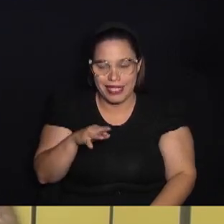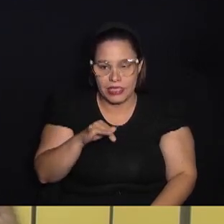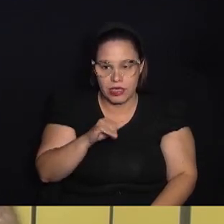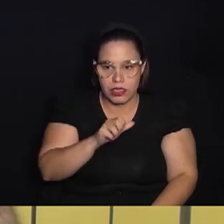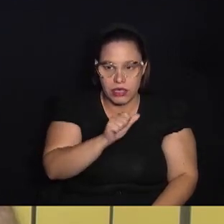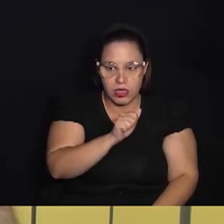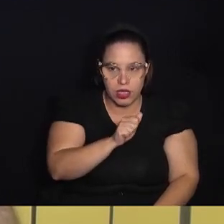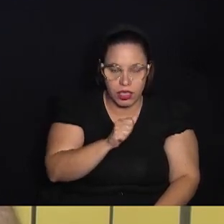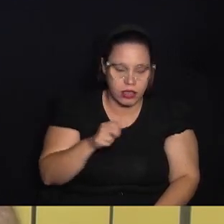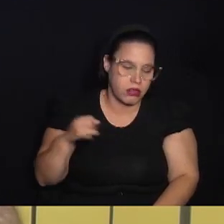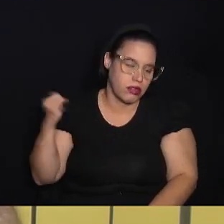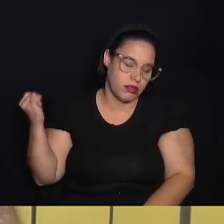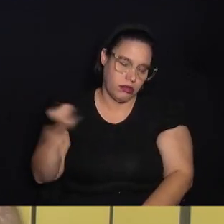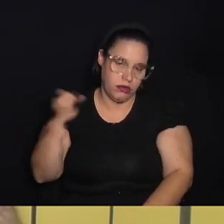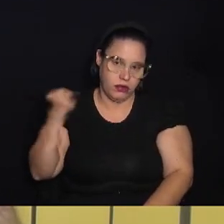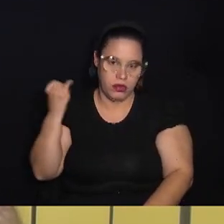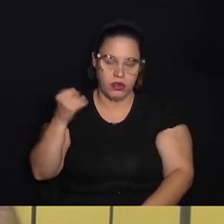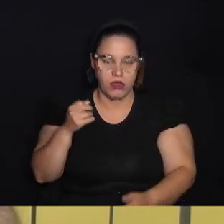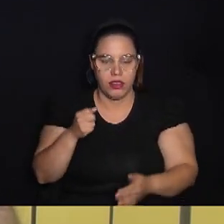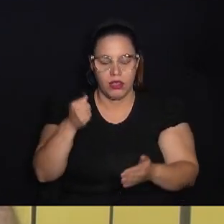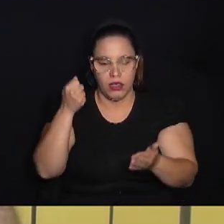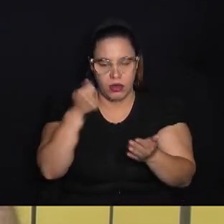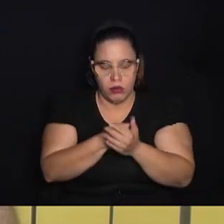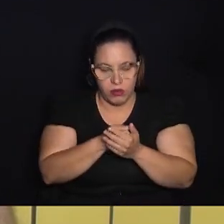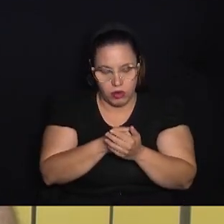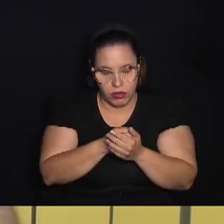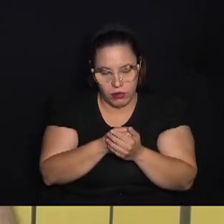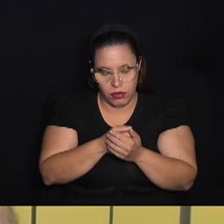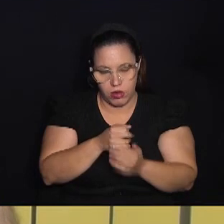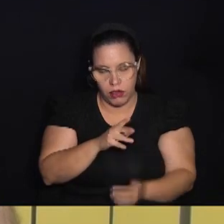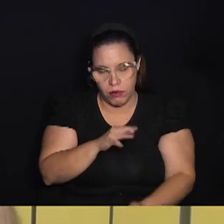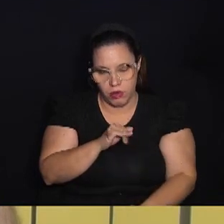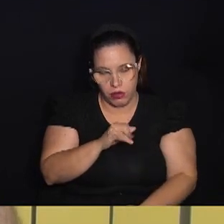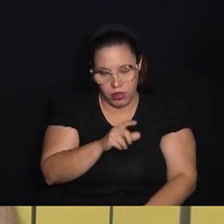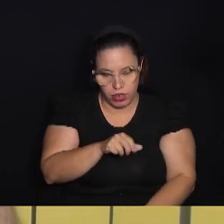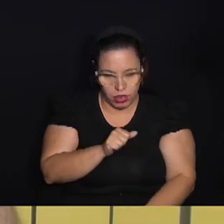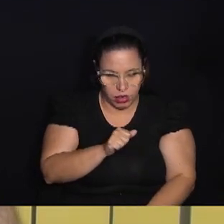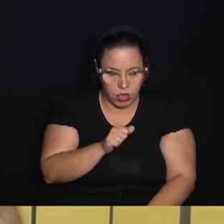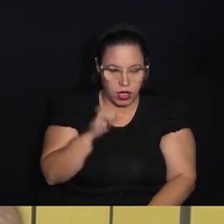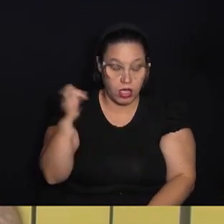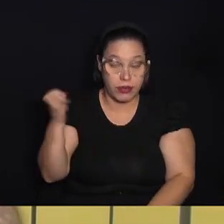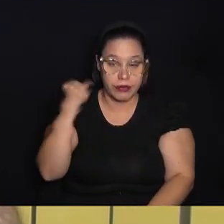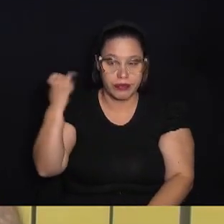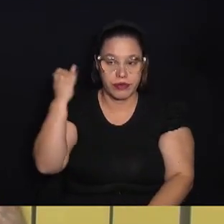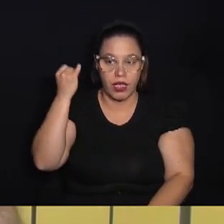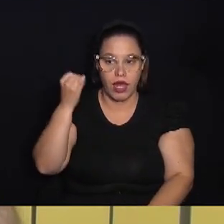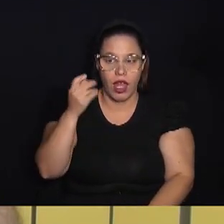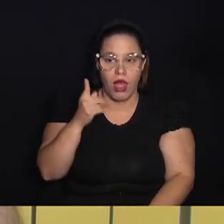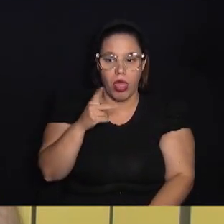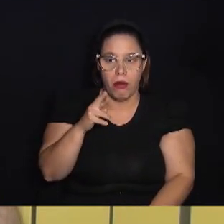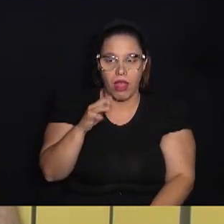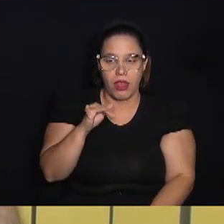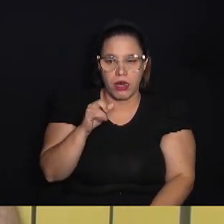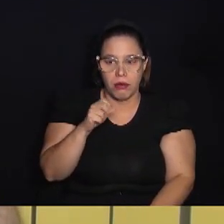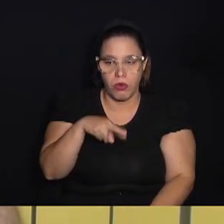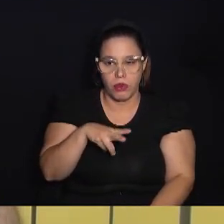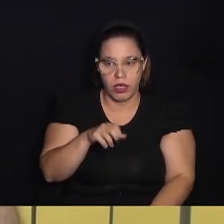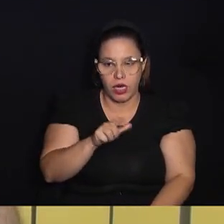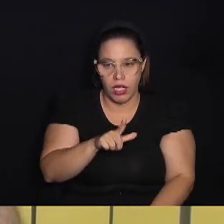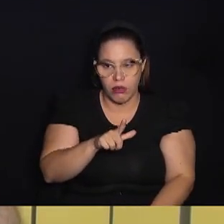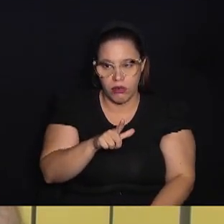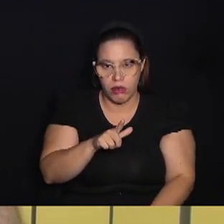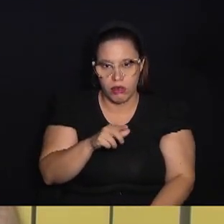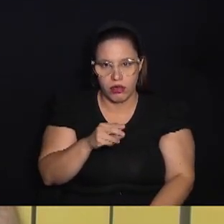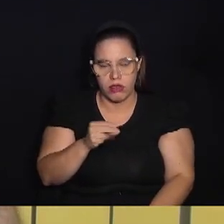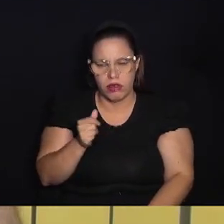tem uma importância patrimonial eh eh que é difícil de mensurar né E também tem uma série de